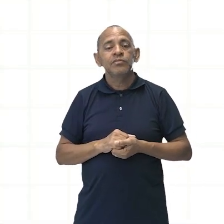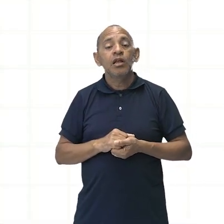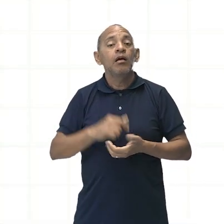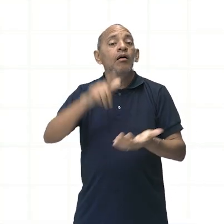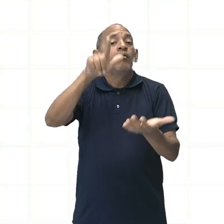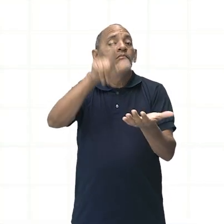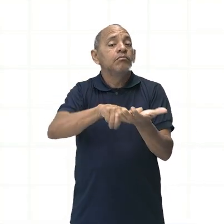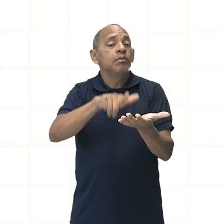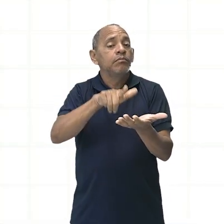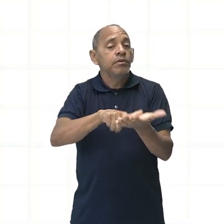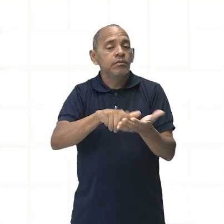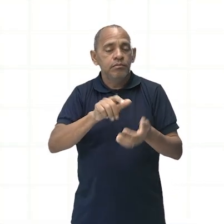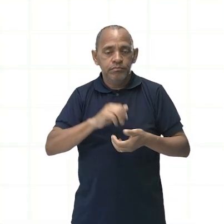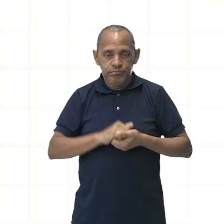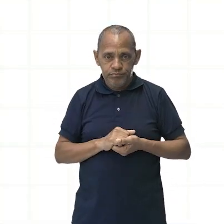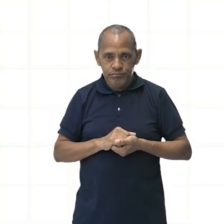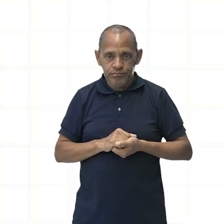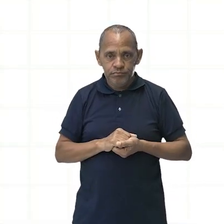ao papel,